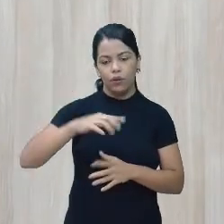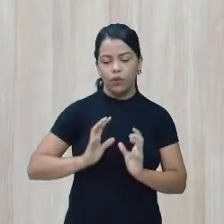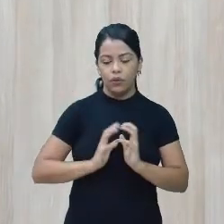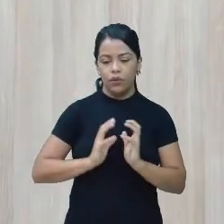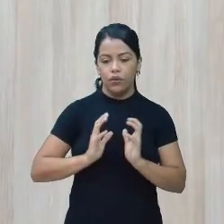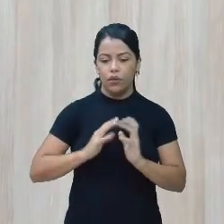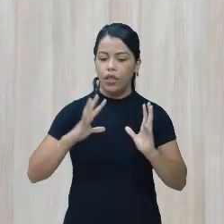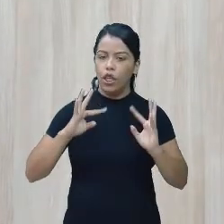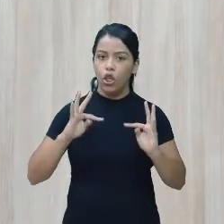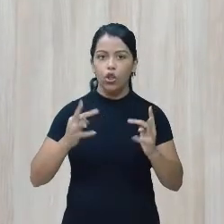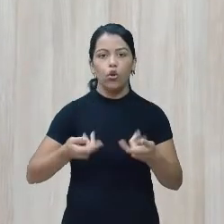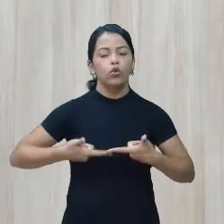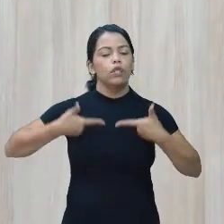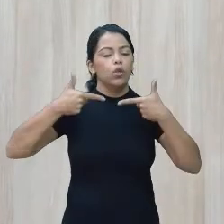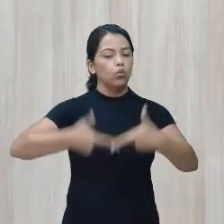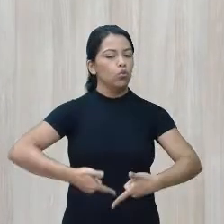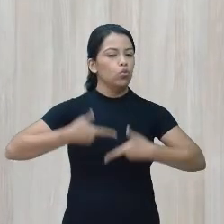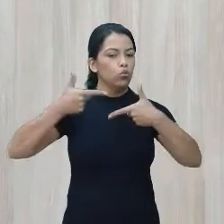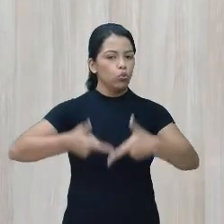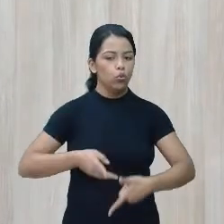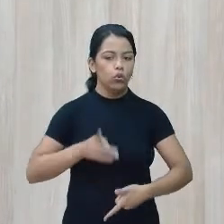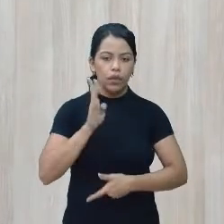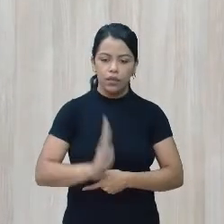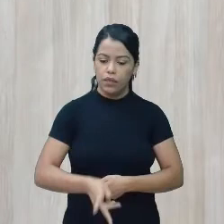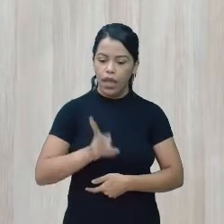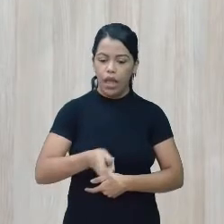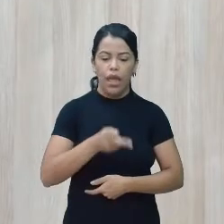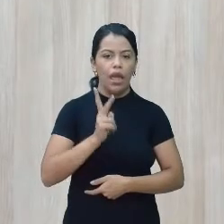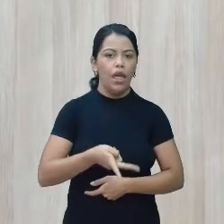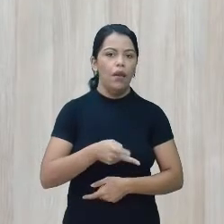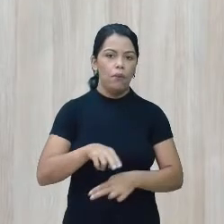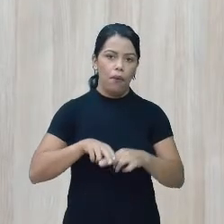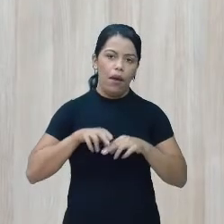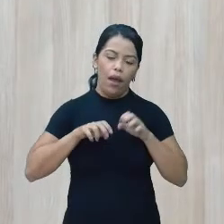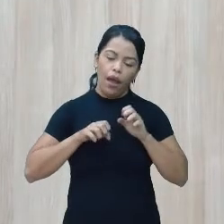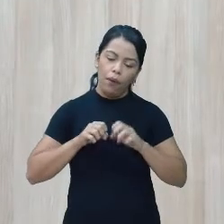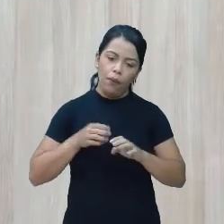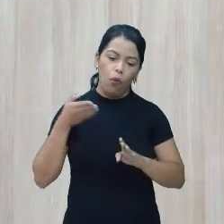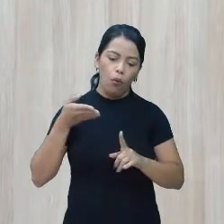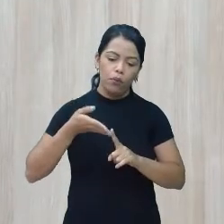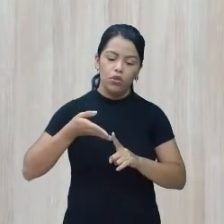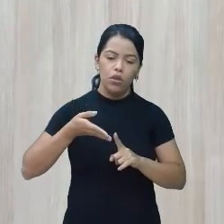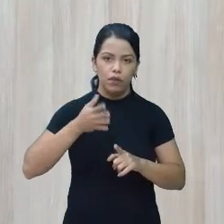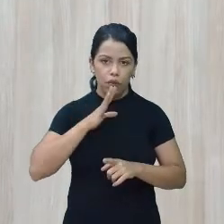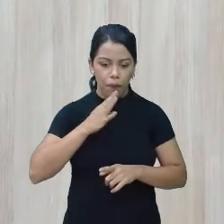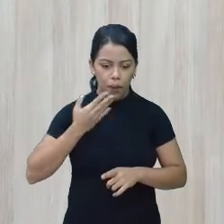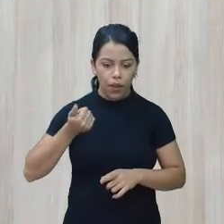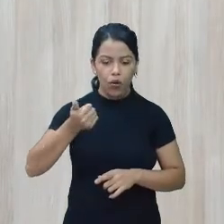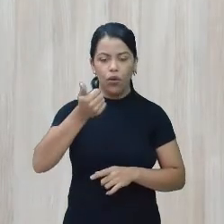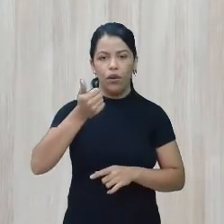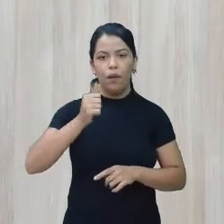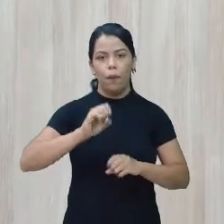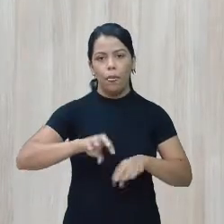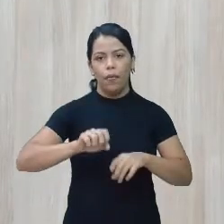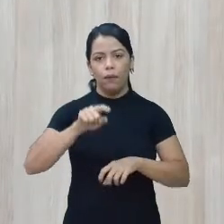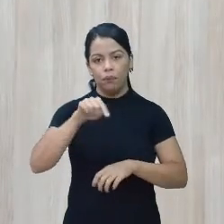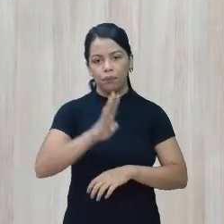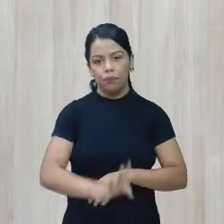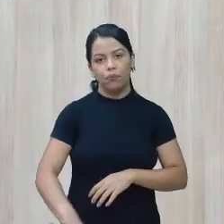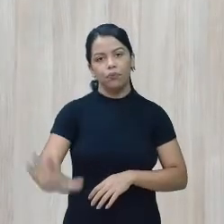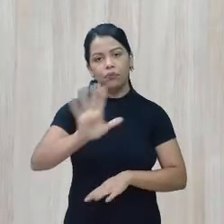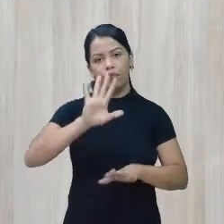batalhando pela educação no Brasil, sobretudo nesse momento tão difícil, mas o nosso propósito maior de todos é